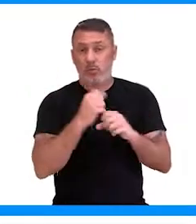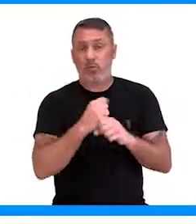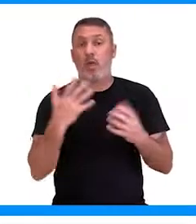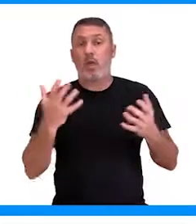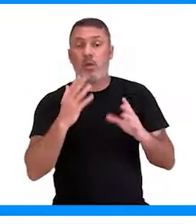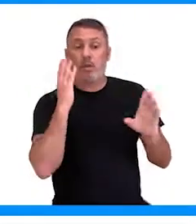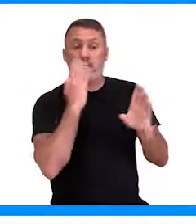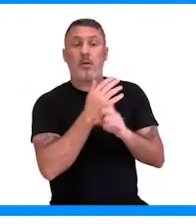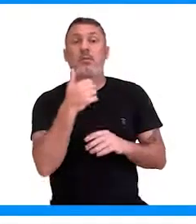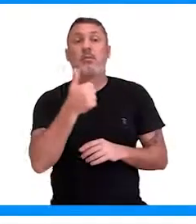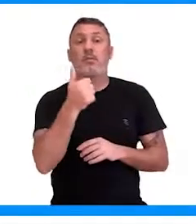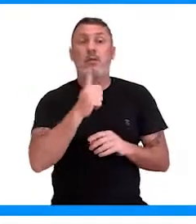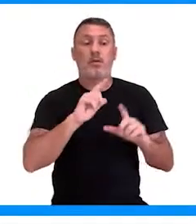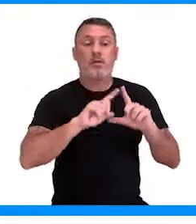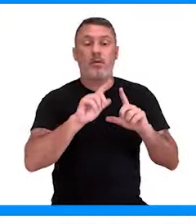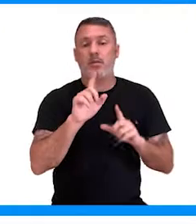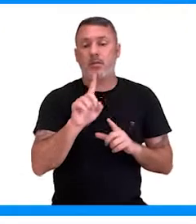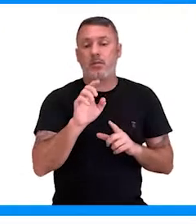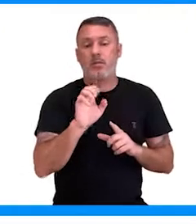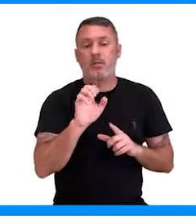Primeiro, o cálculo de delta, tá?